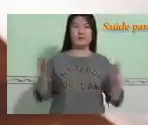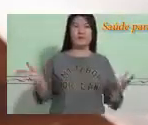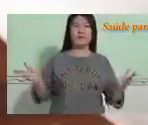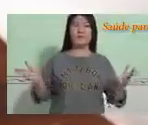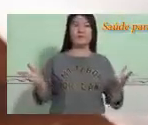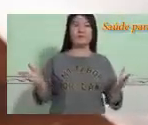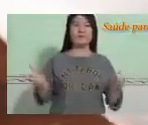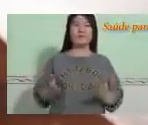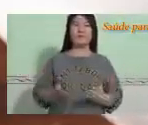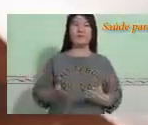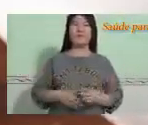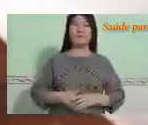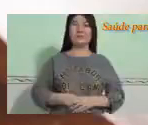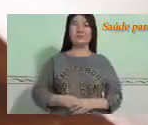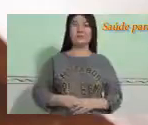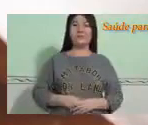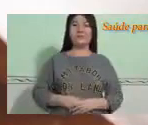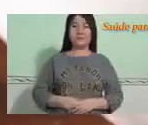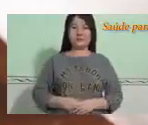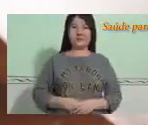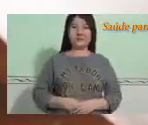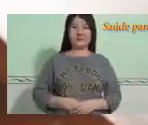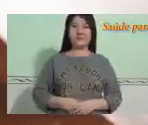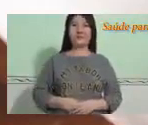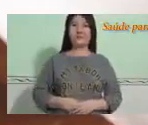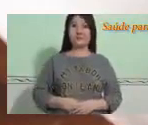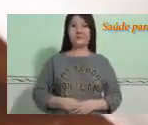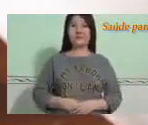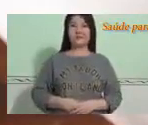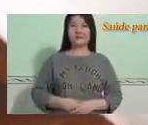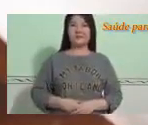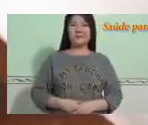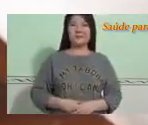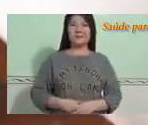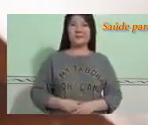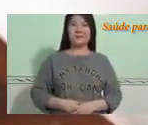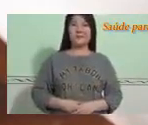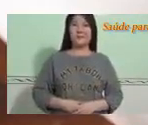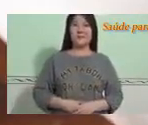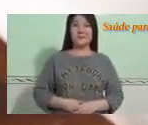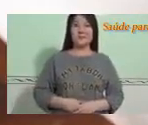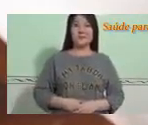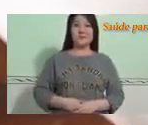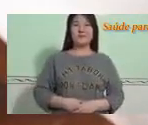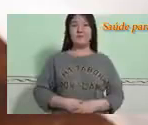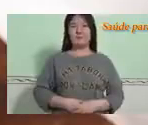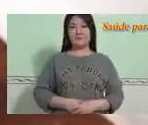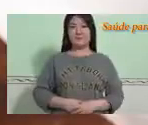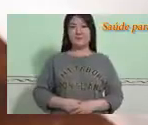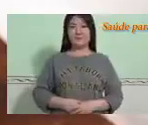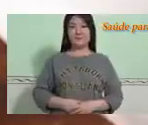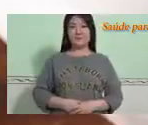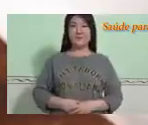super antioxidante, rica em micronutrientes como o zinco e selênio, previne diabetes, por ajudar